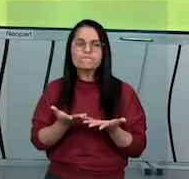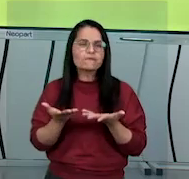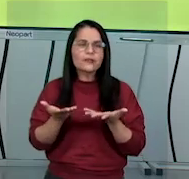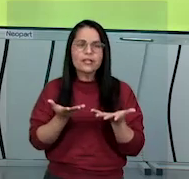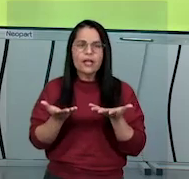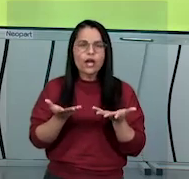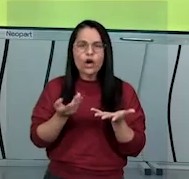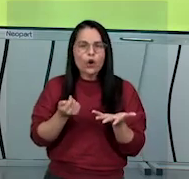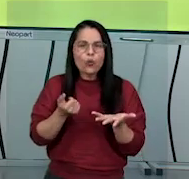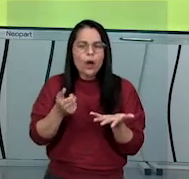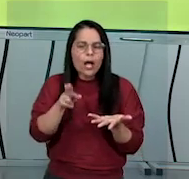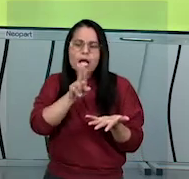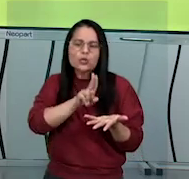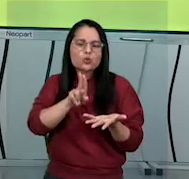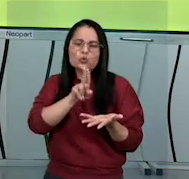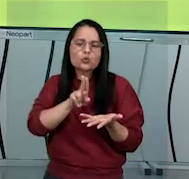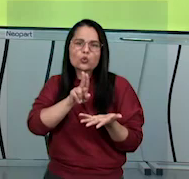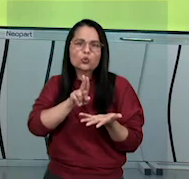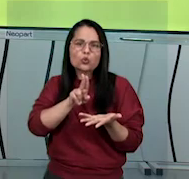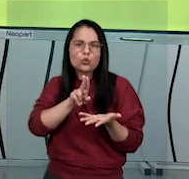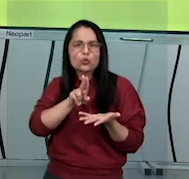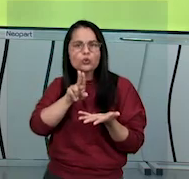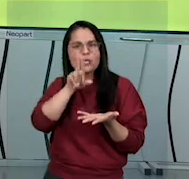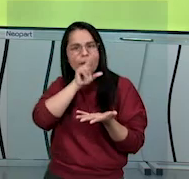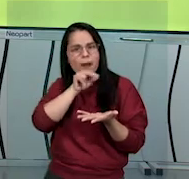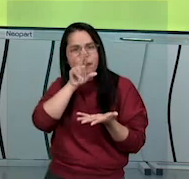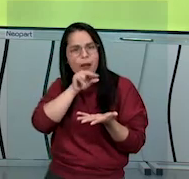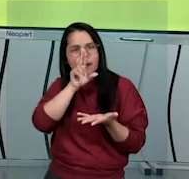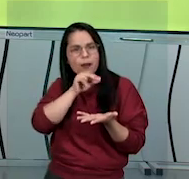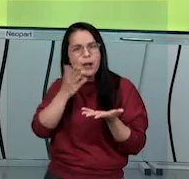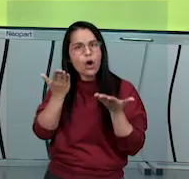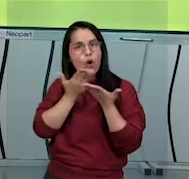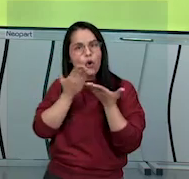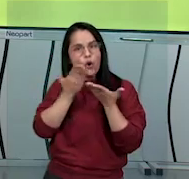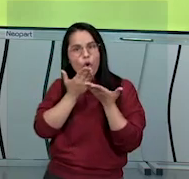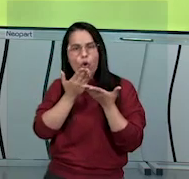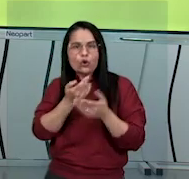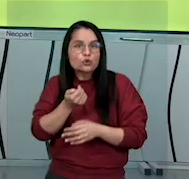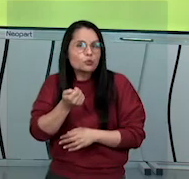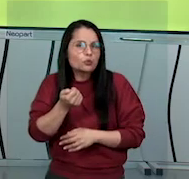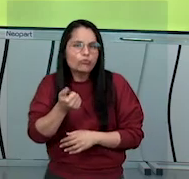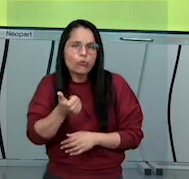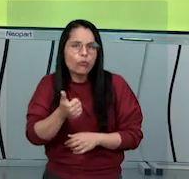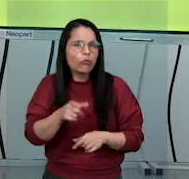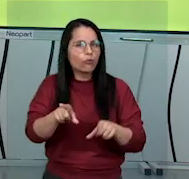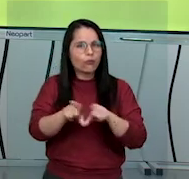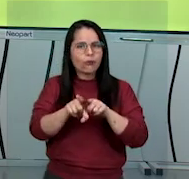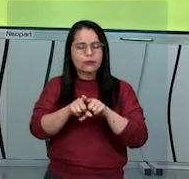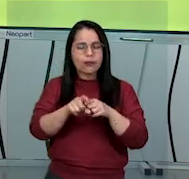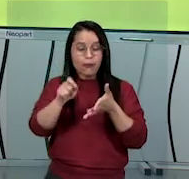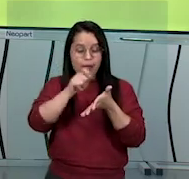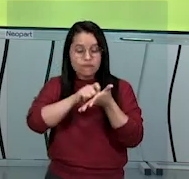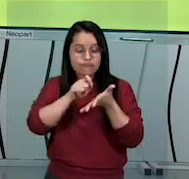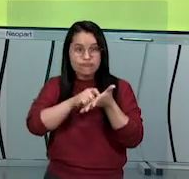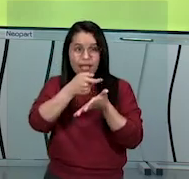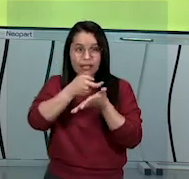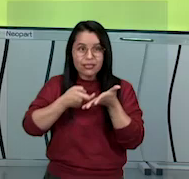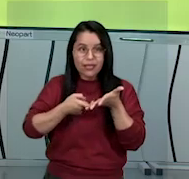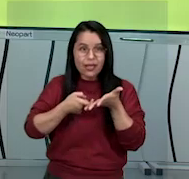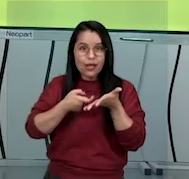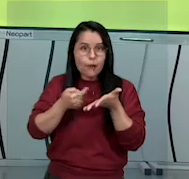tanta parte da nossa língua viva, diária, oral, e até mesmo nos textos escritos